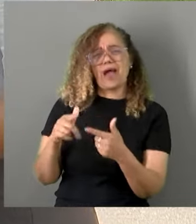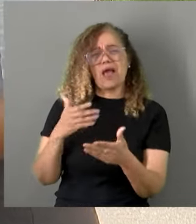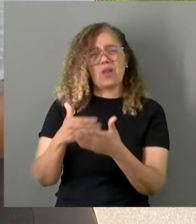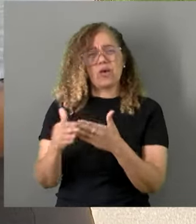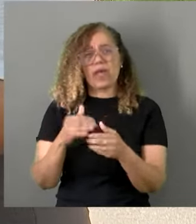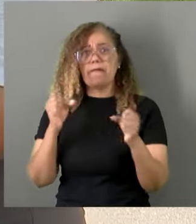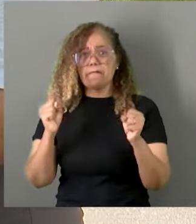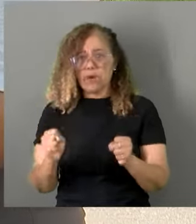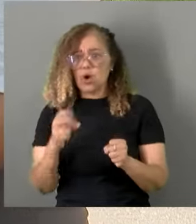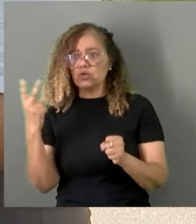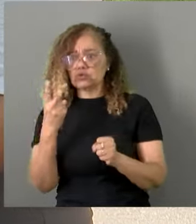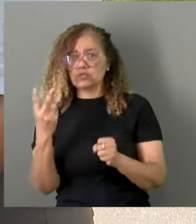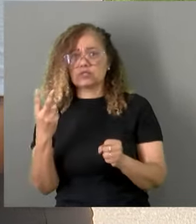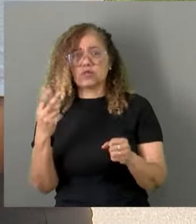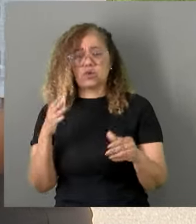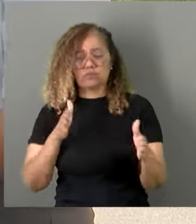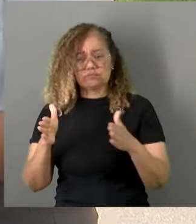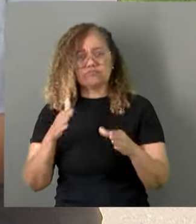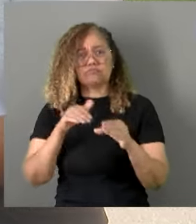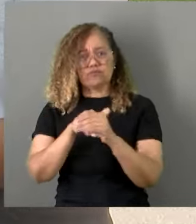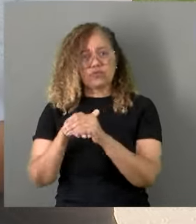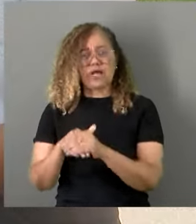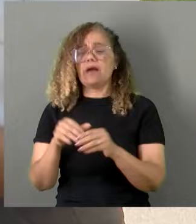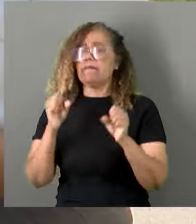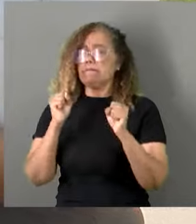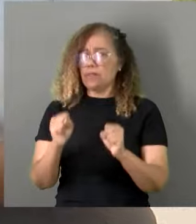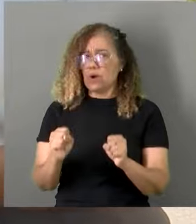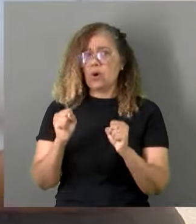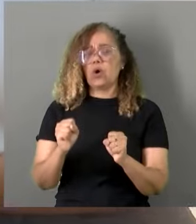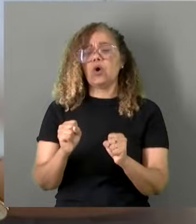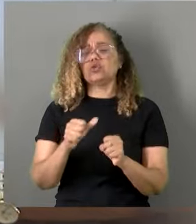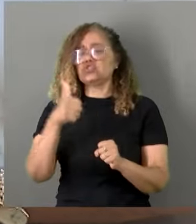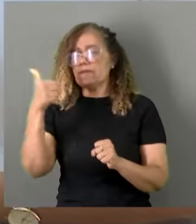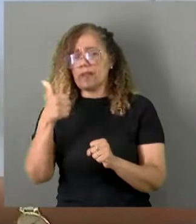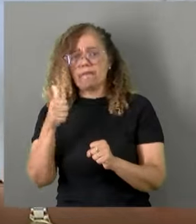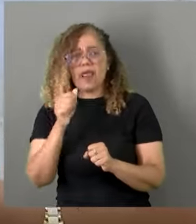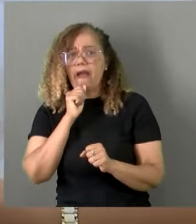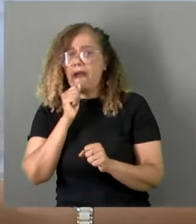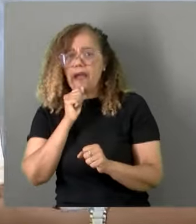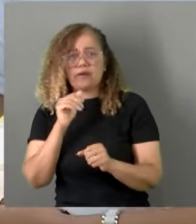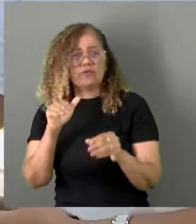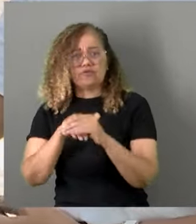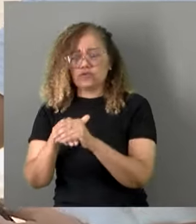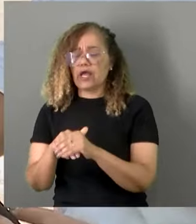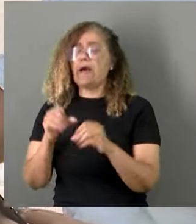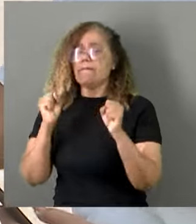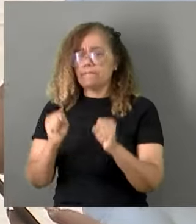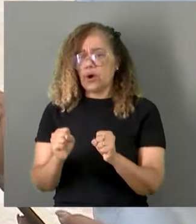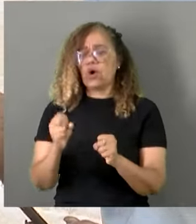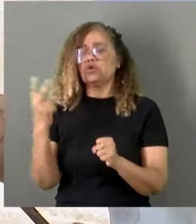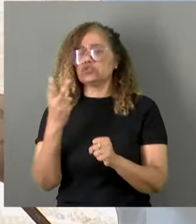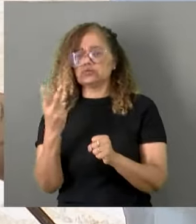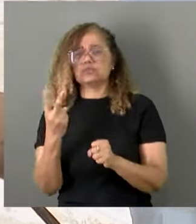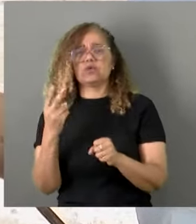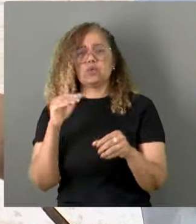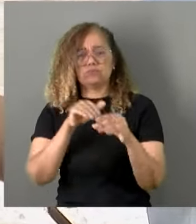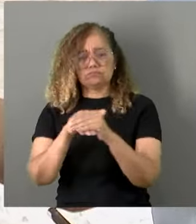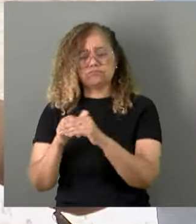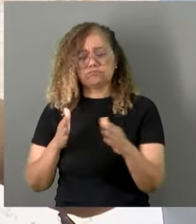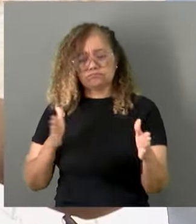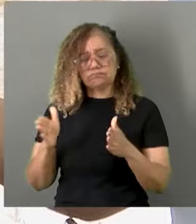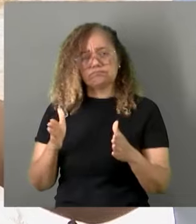nesse segundo turno Sem dúvida nenhuma o eleitor que deixou de votar no primeiro turno está apto a votar no segundo turno